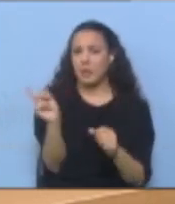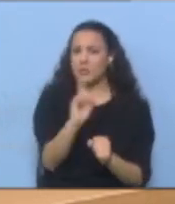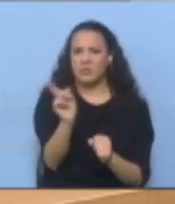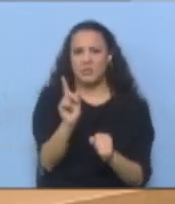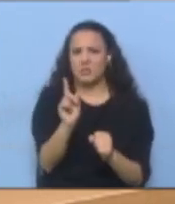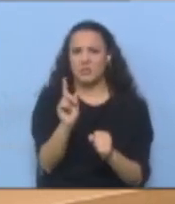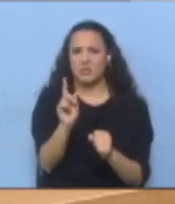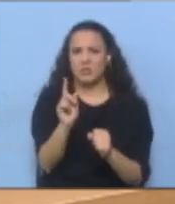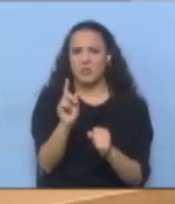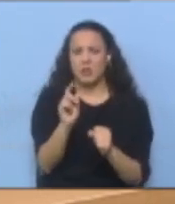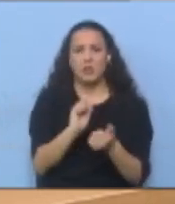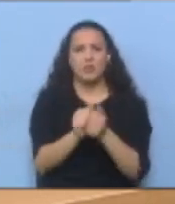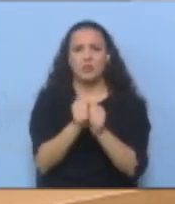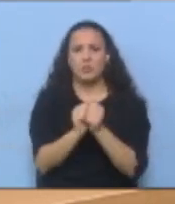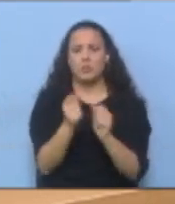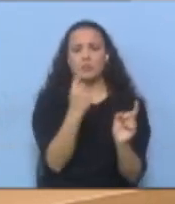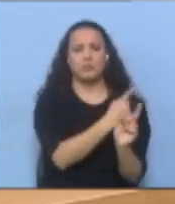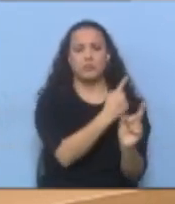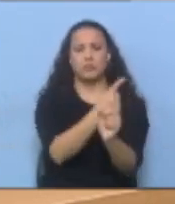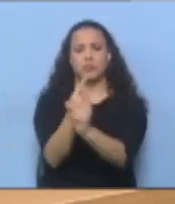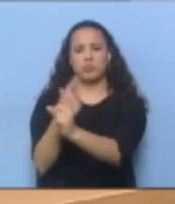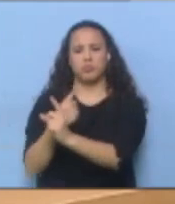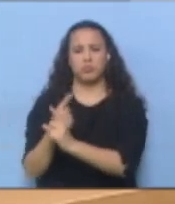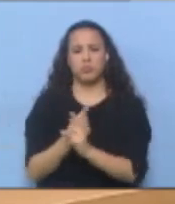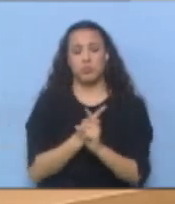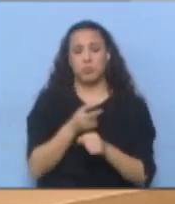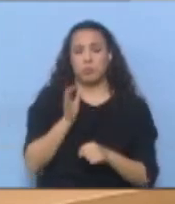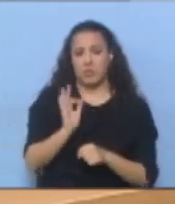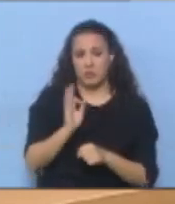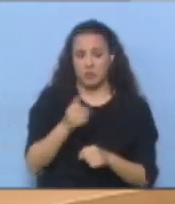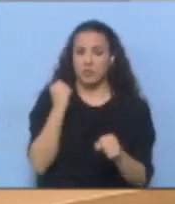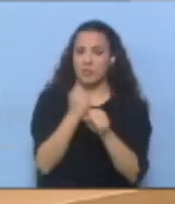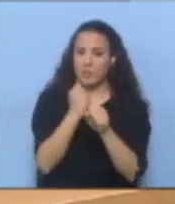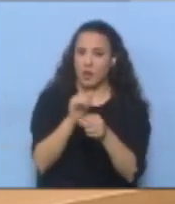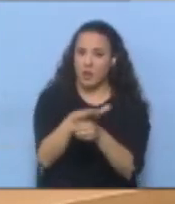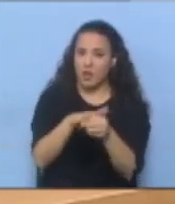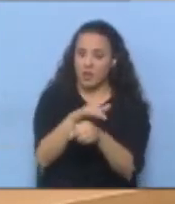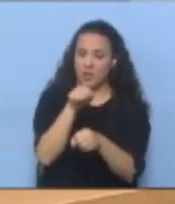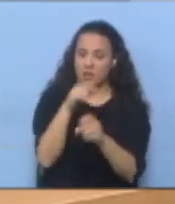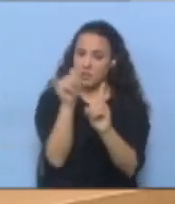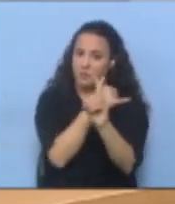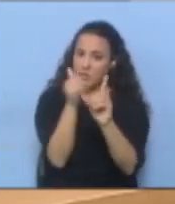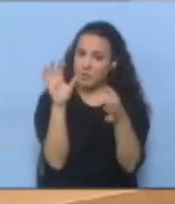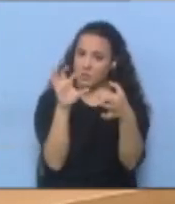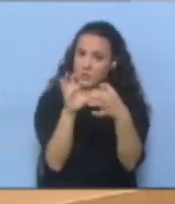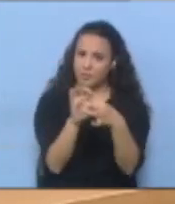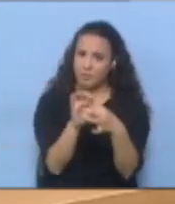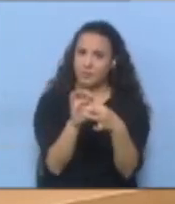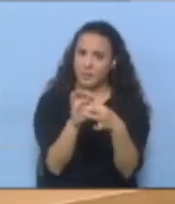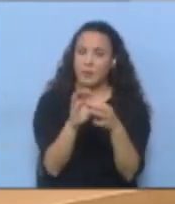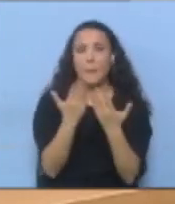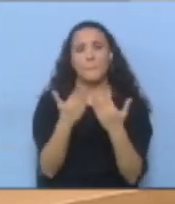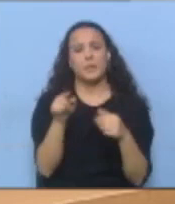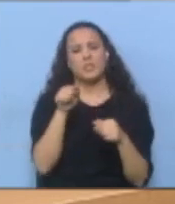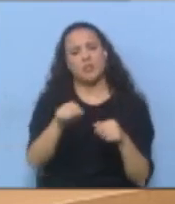modalidades, e as diversas federações também trabalham este campo da violência, mas o registro é um registro, digamos assim,